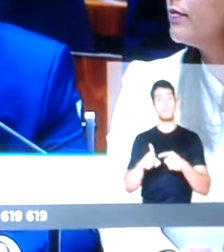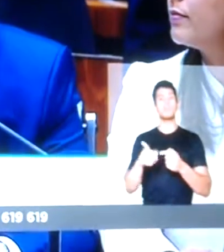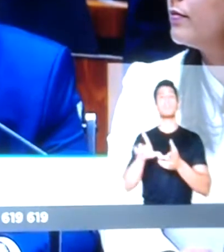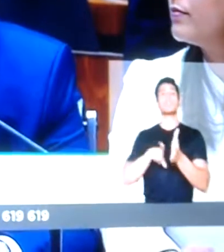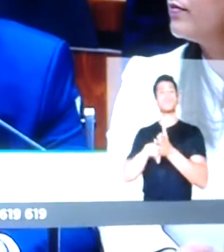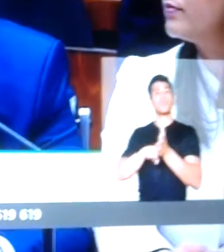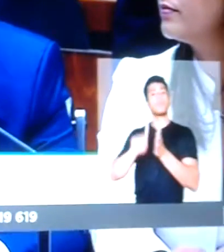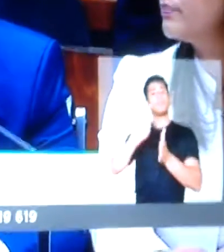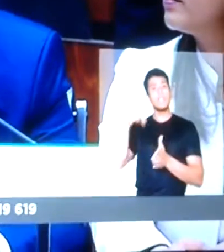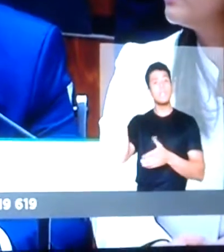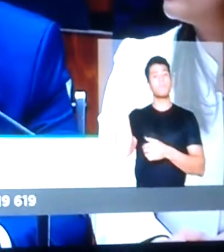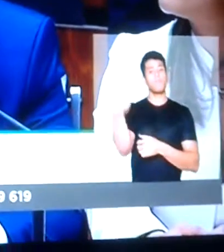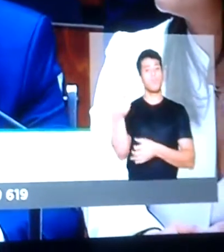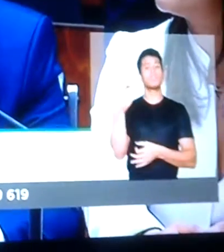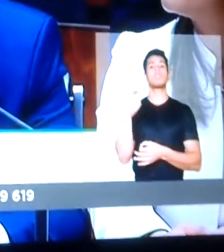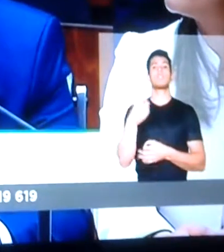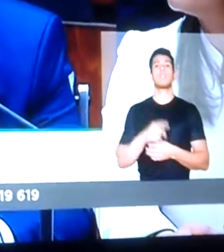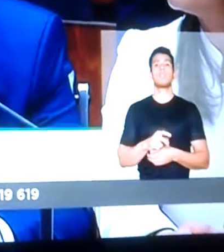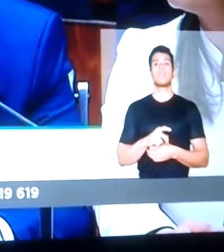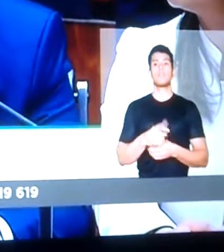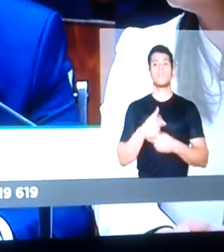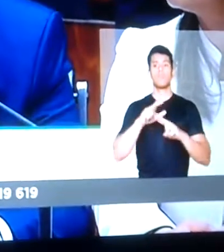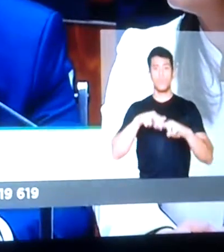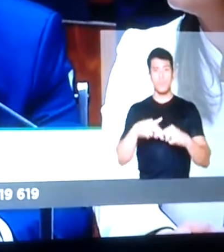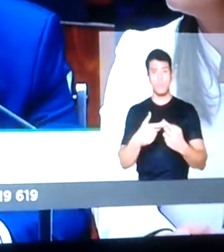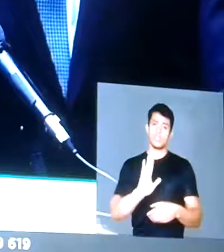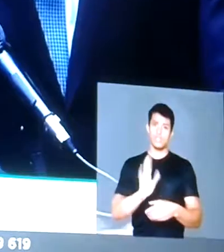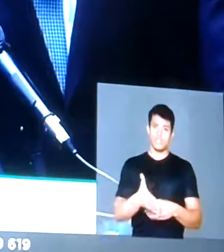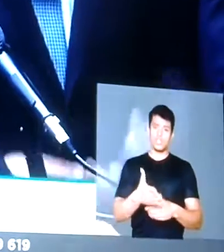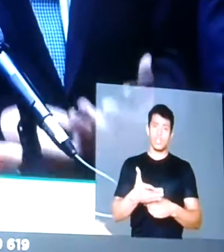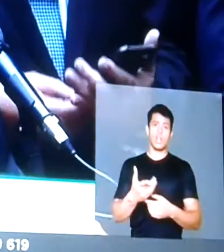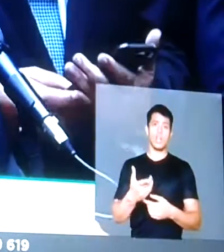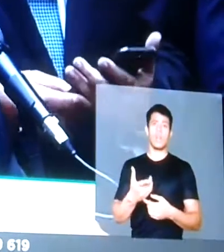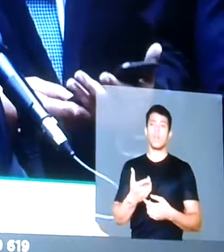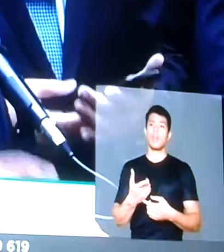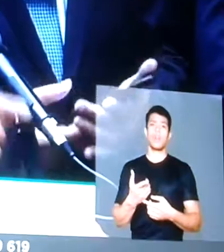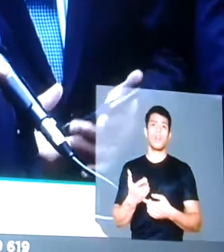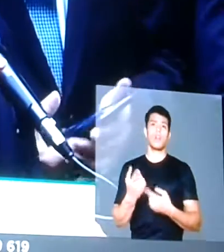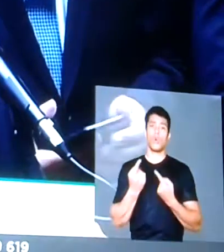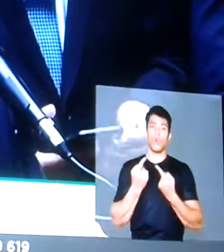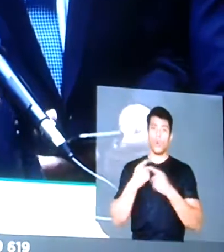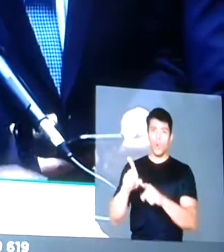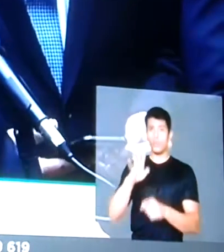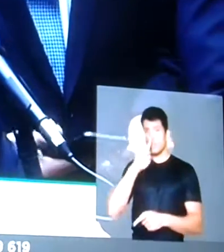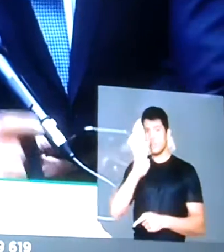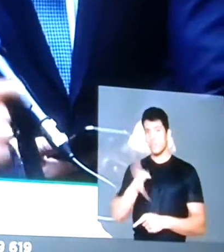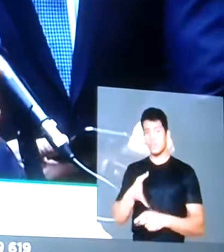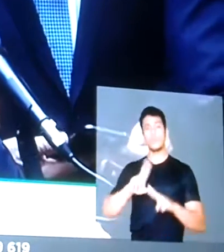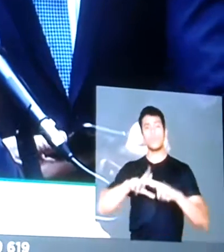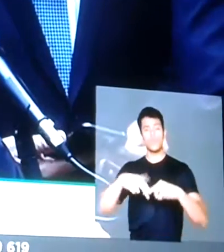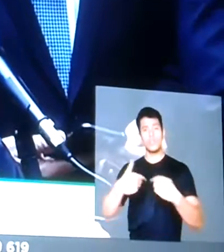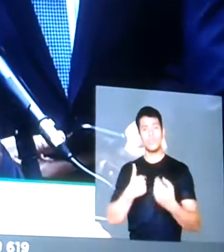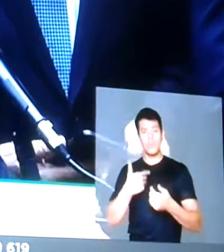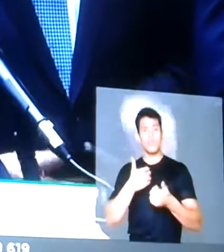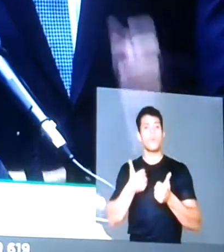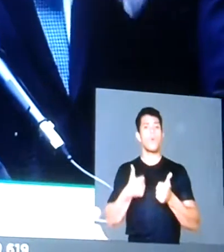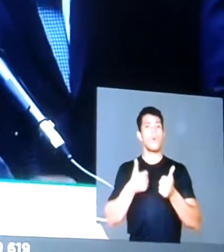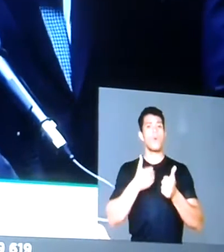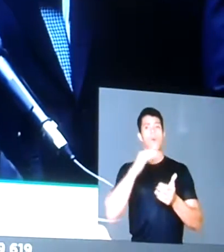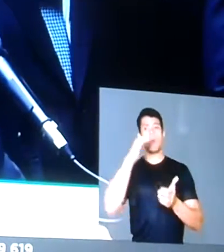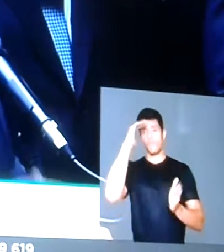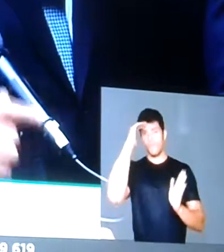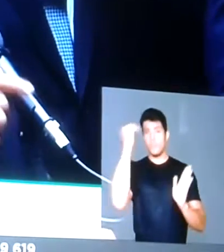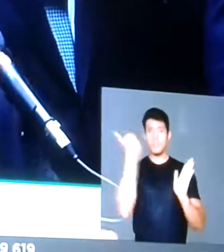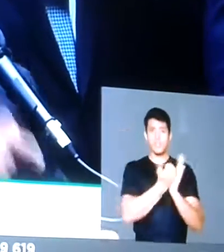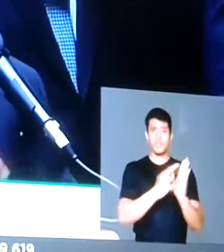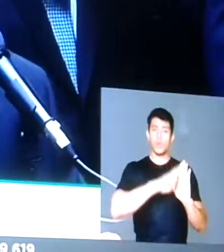e a respeito à orientação partidária do Partido Progressista, voto sim. Portanto, acompanho o relatório que foi vitorioso